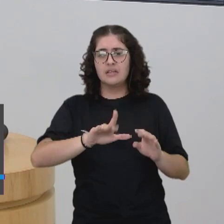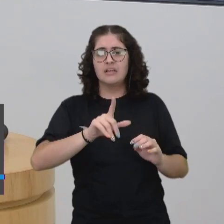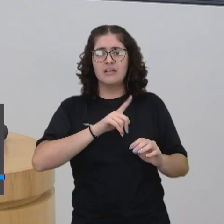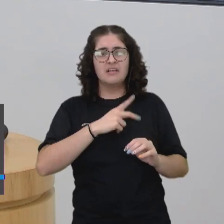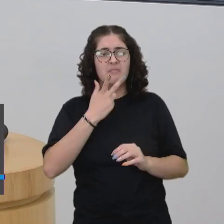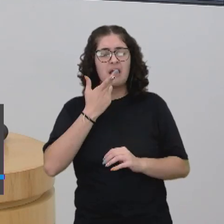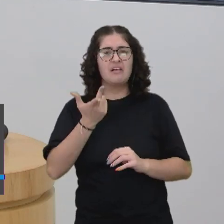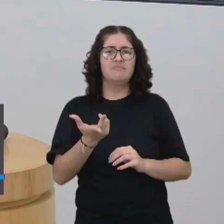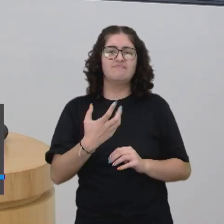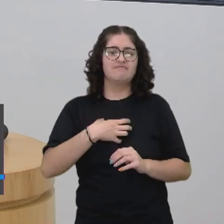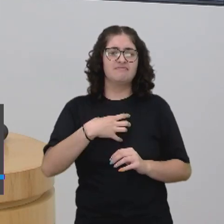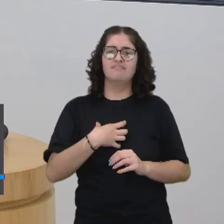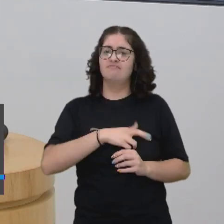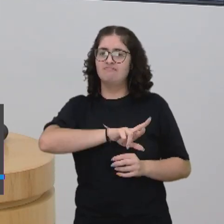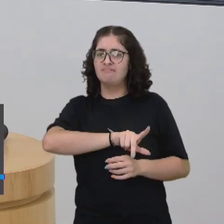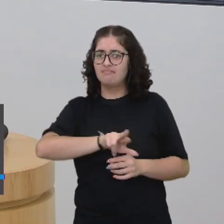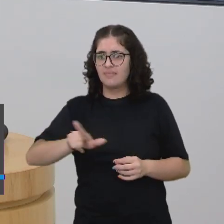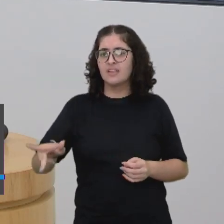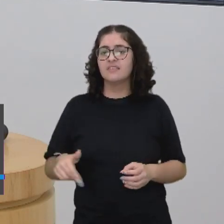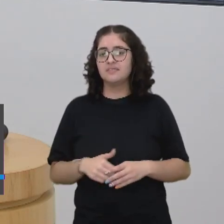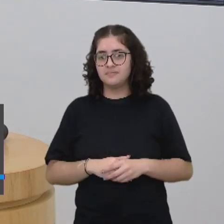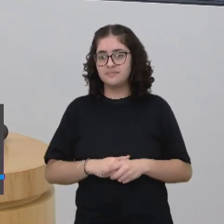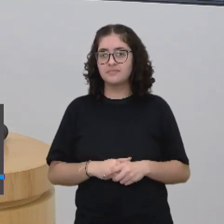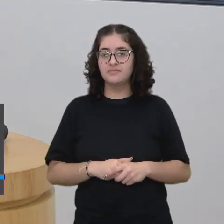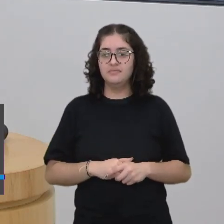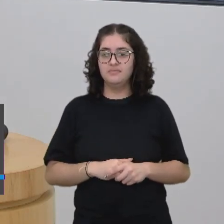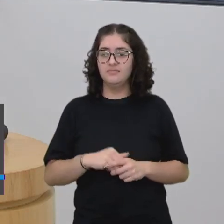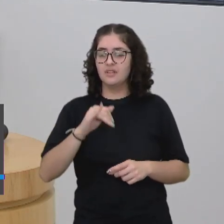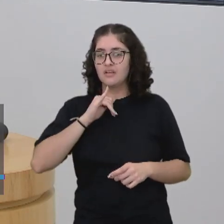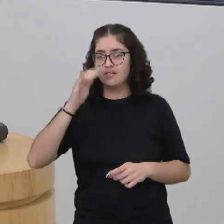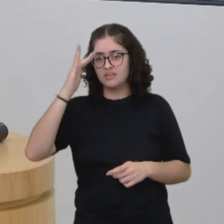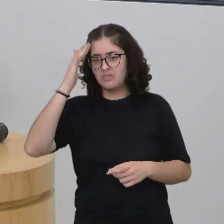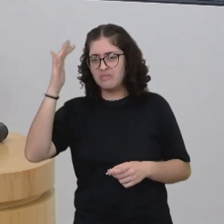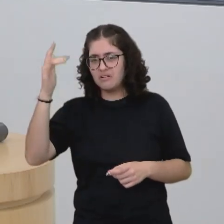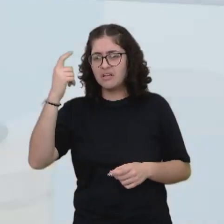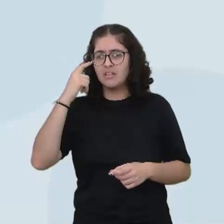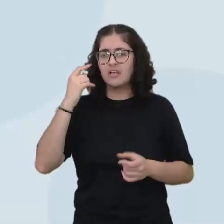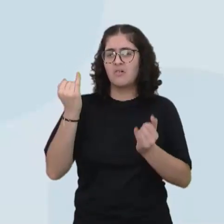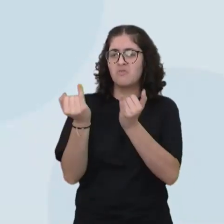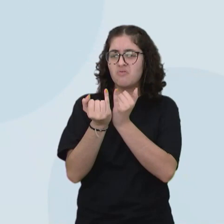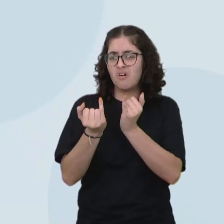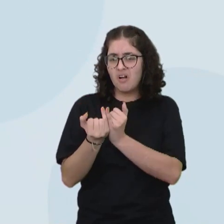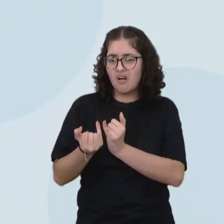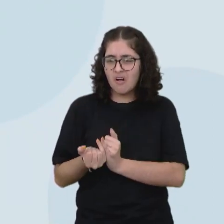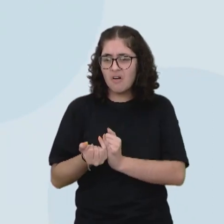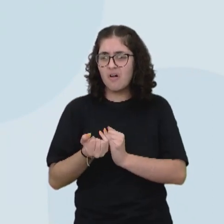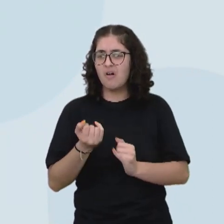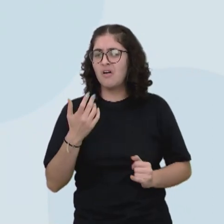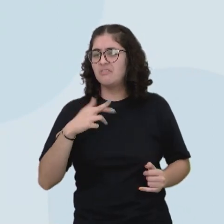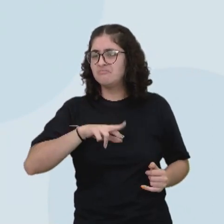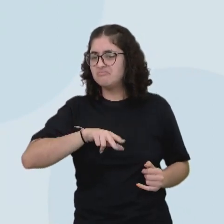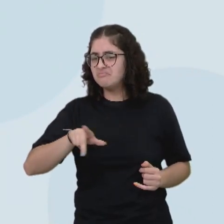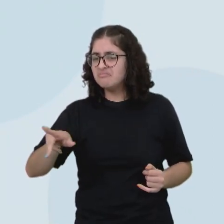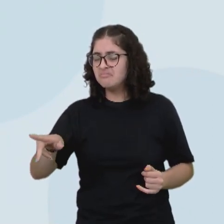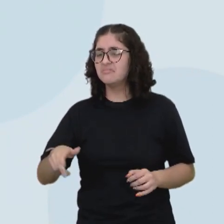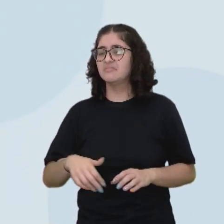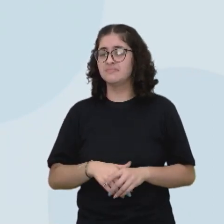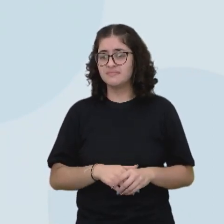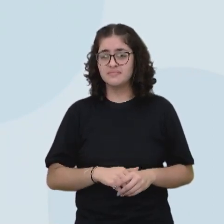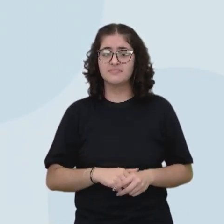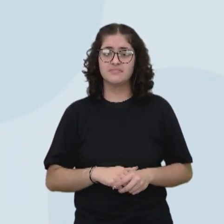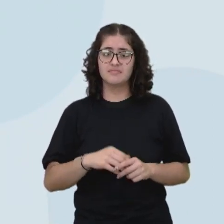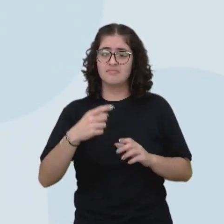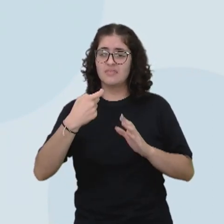jeitos mais aleatórios possíveis. Teoria da conspiração, fofoquinha, boato,